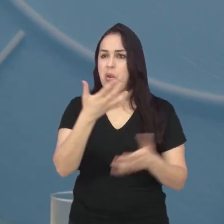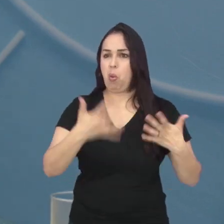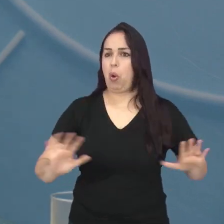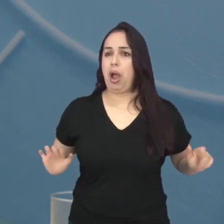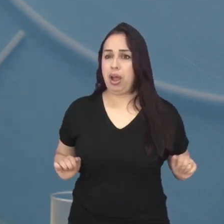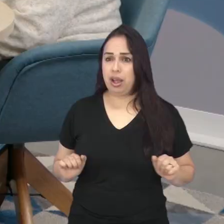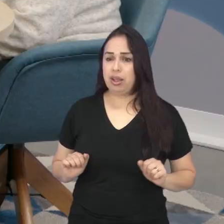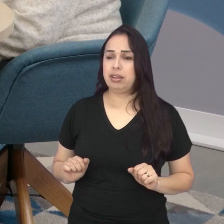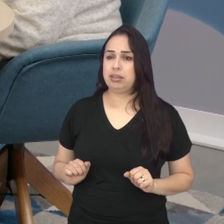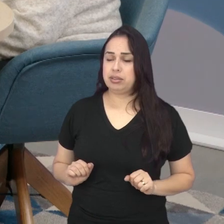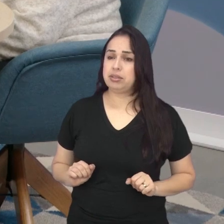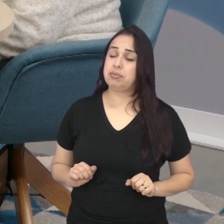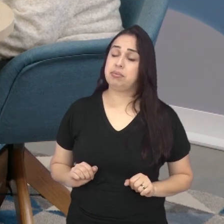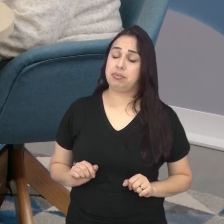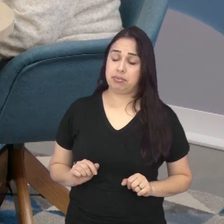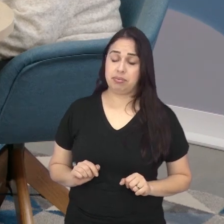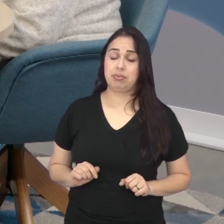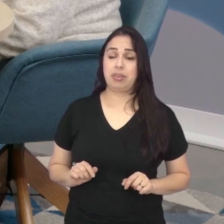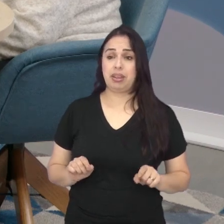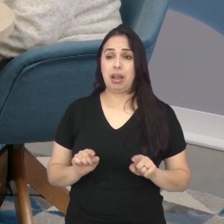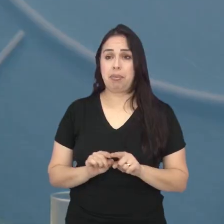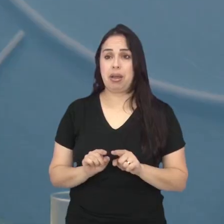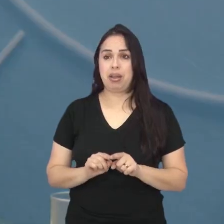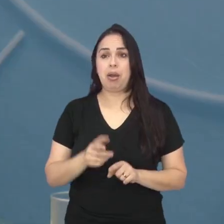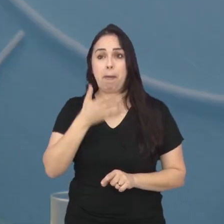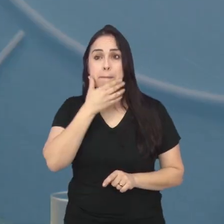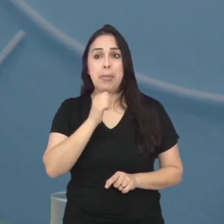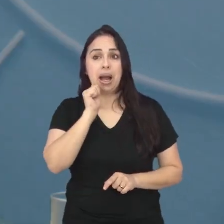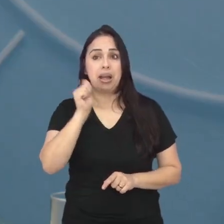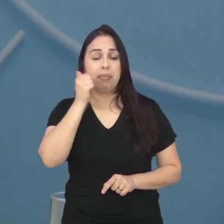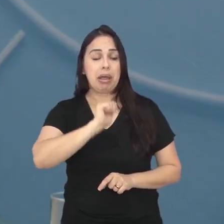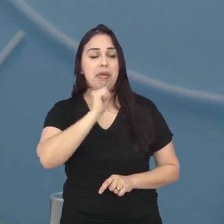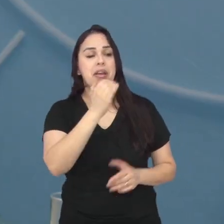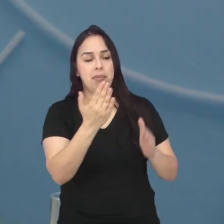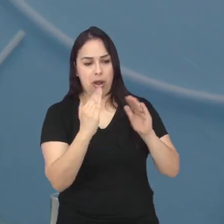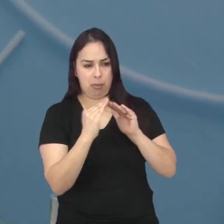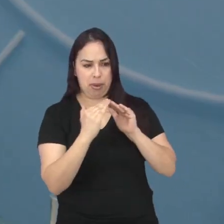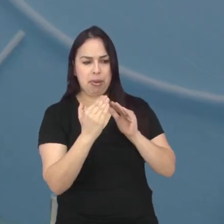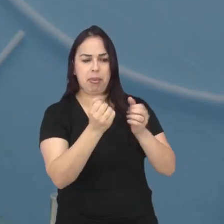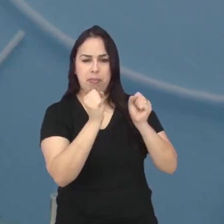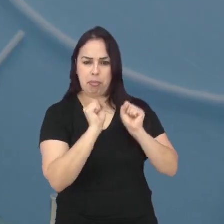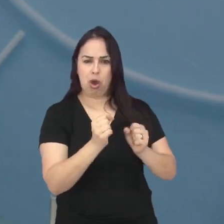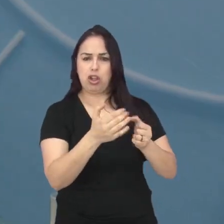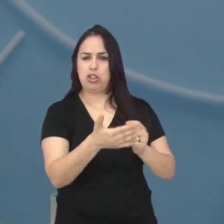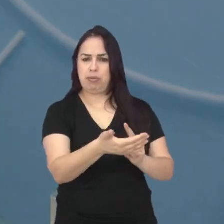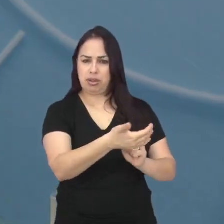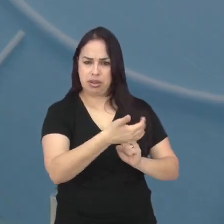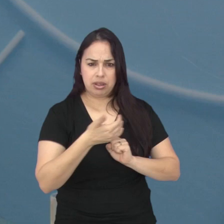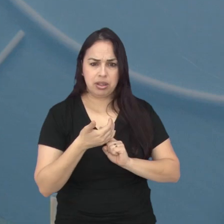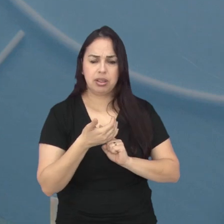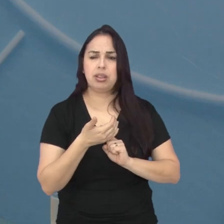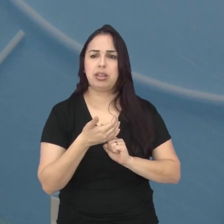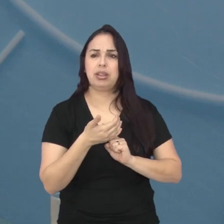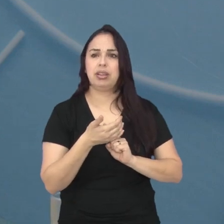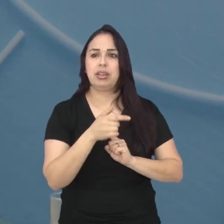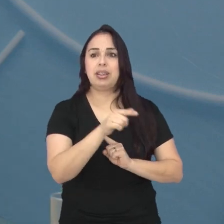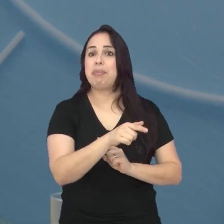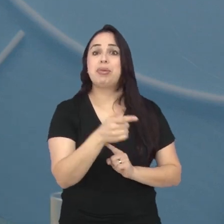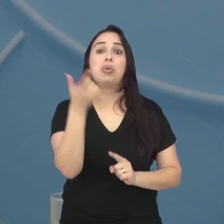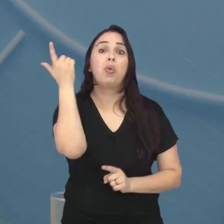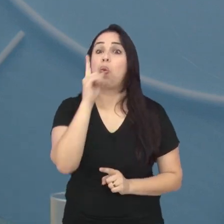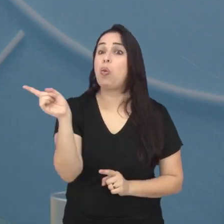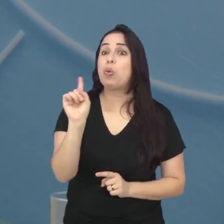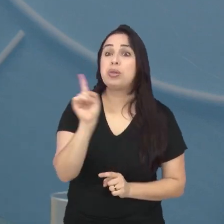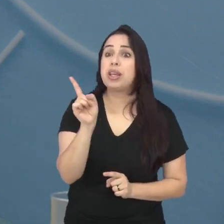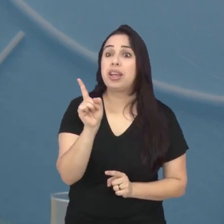quer. Então, tem isso. E também tem as que os pais falam, pode vir para minha casa que a gente te acolhe, você não precisa passar por isso, e a pessoa também